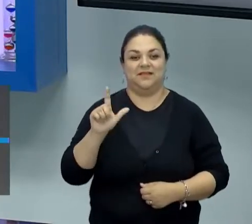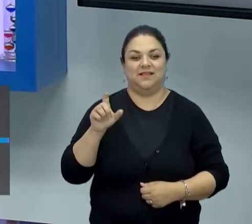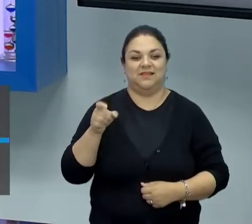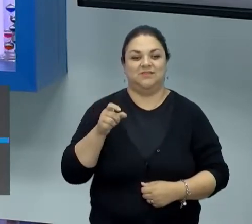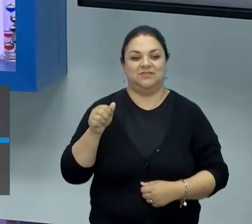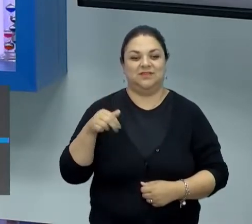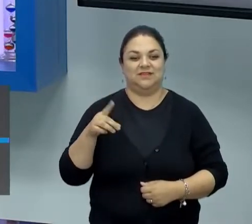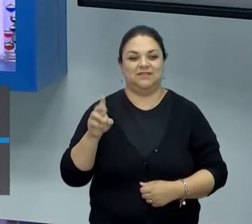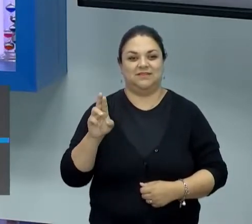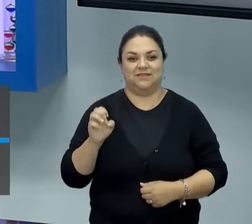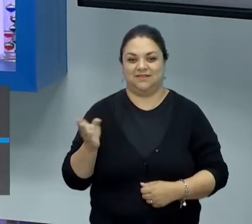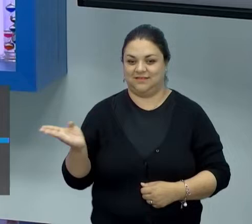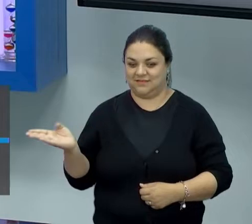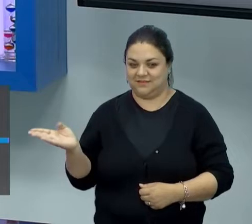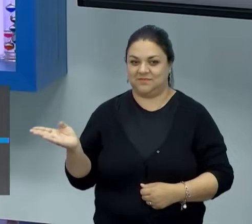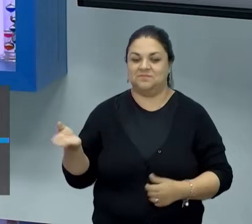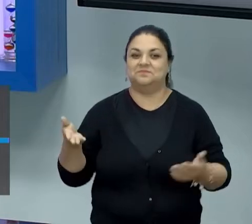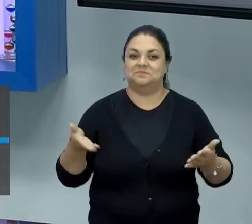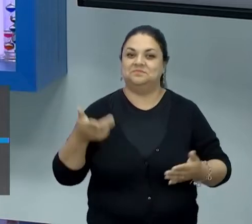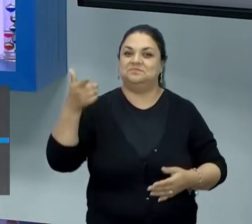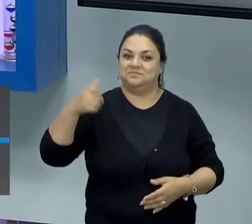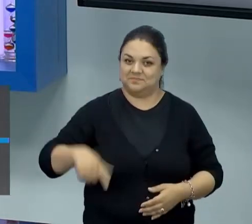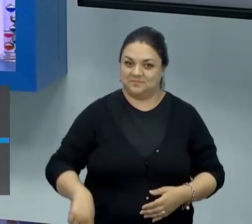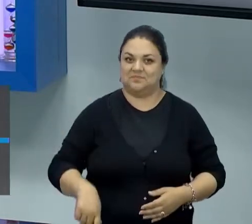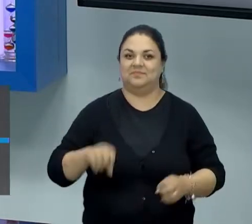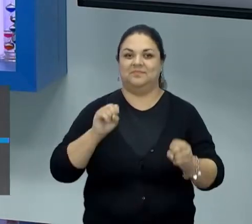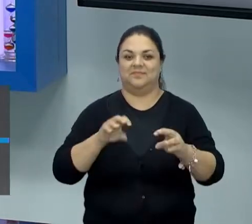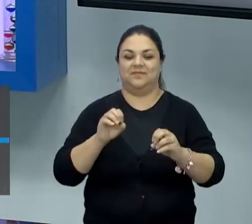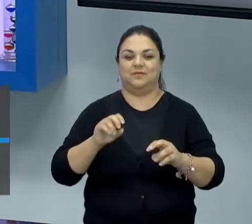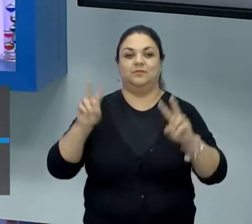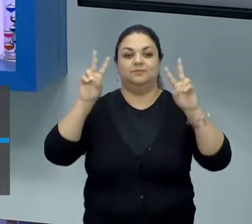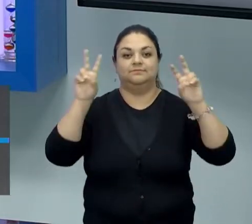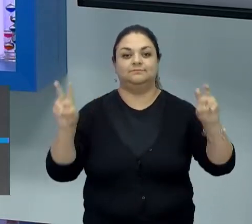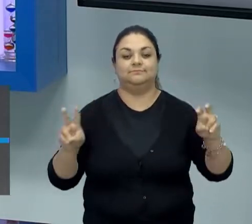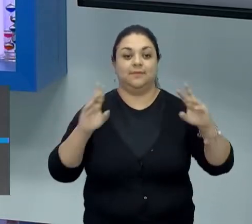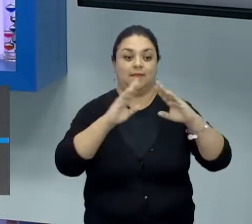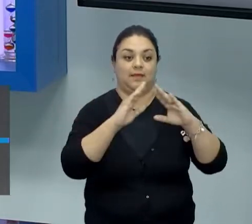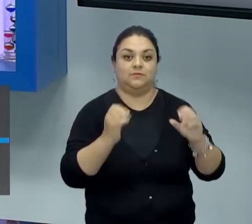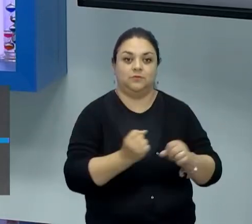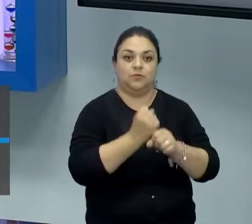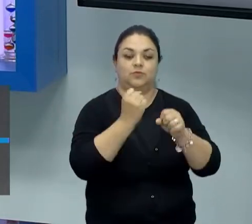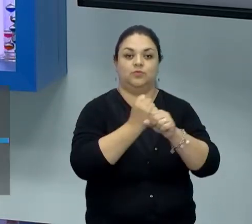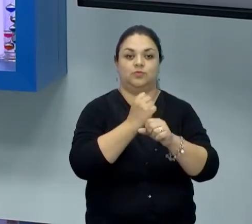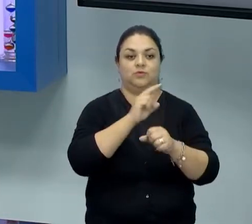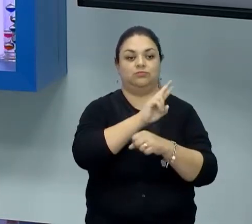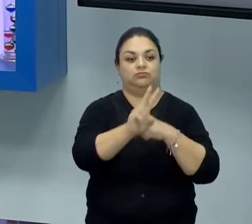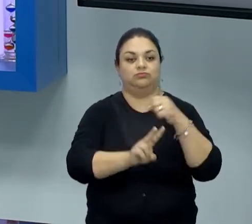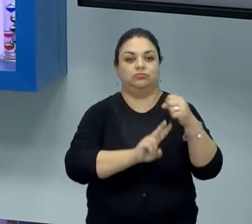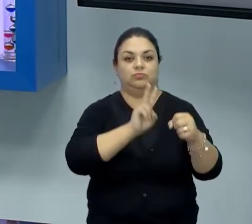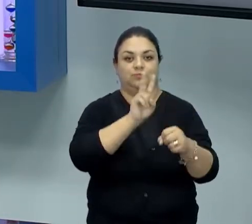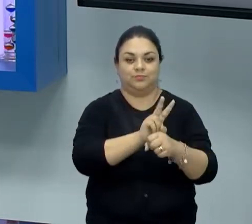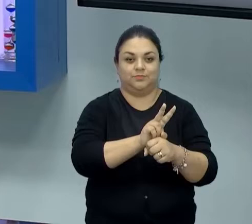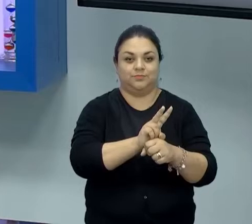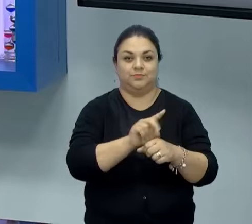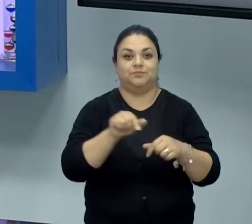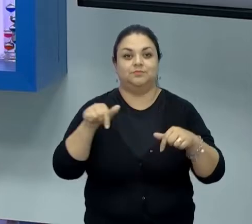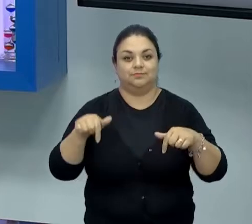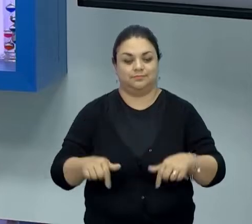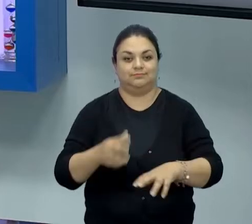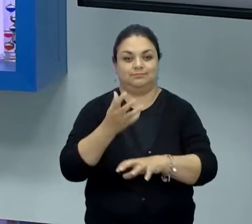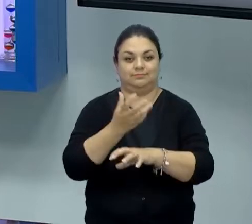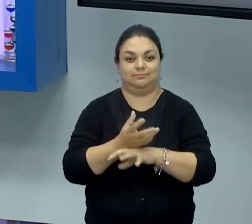Alexandre e estarei com vocês para mais uma aula de construção sustentável, do aprofundamento, meu papel